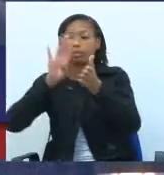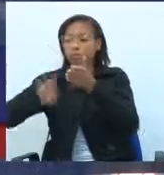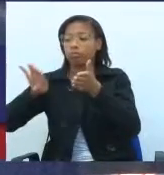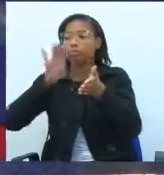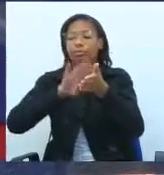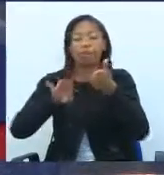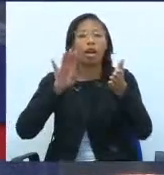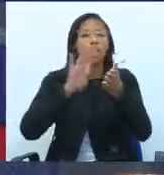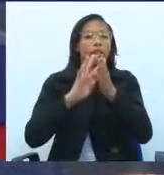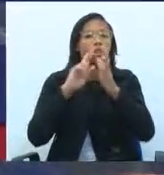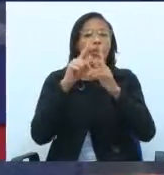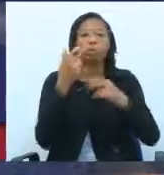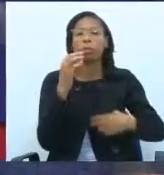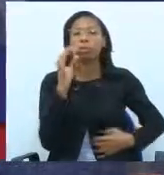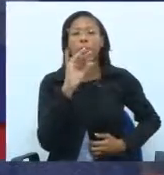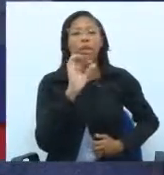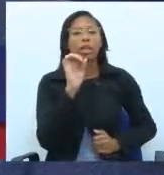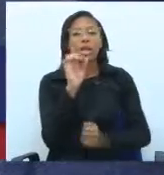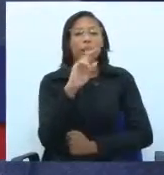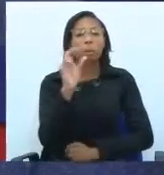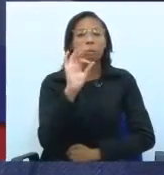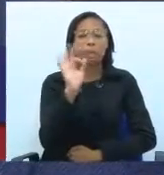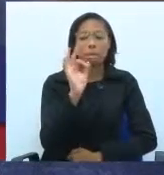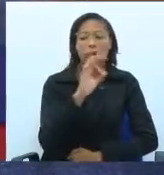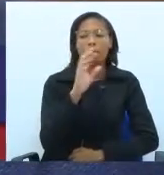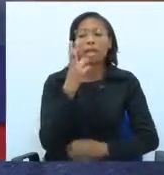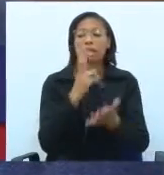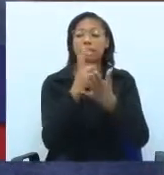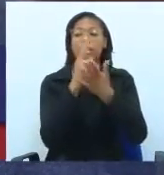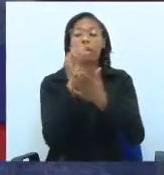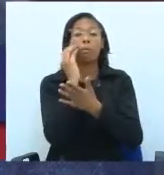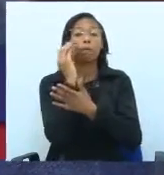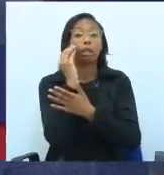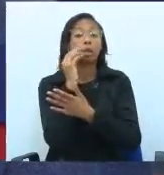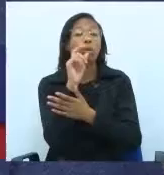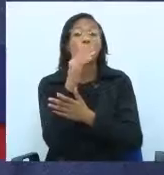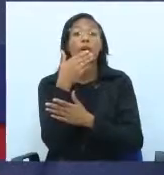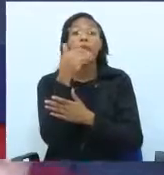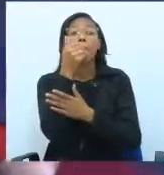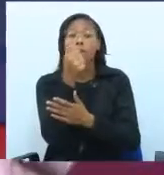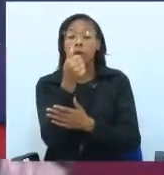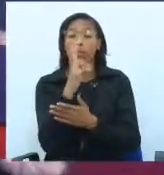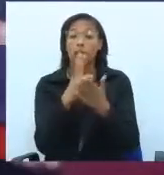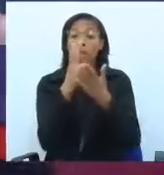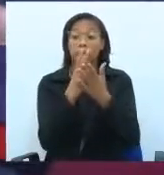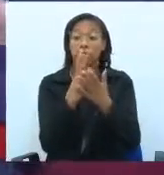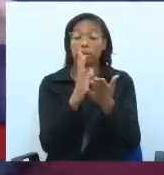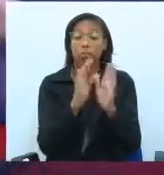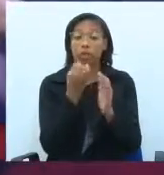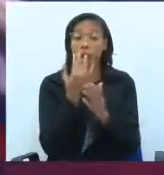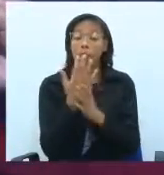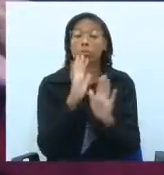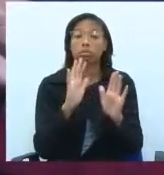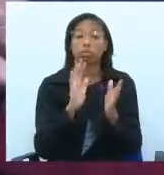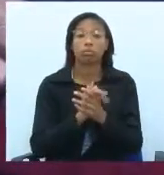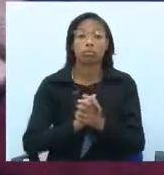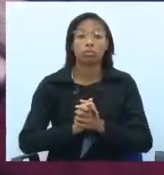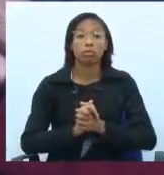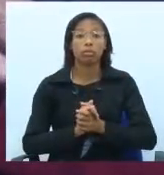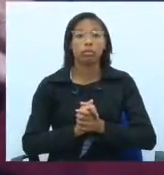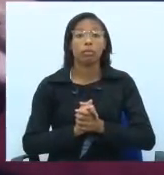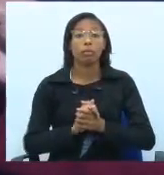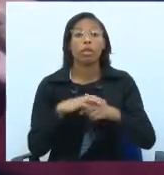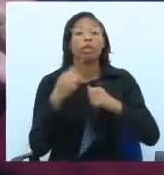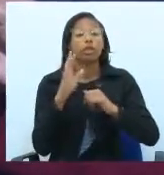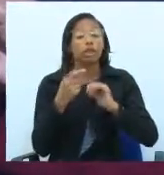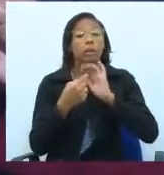vai ter que continuar a controlar. Então é importante que medidas sejam aprovadas para dar respaldo para isso. Está faltando diálogo com o Legislativo para tentar aprovar